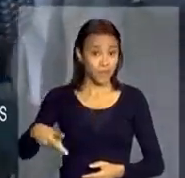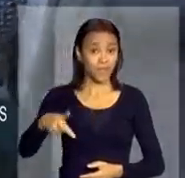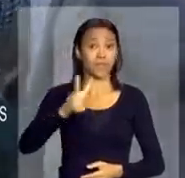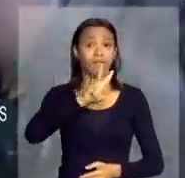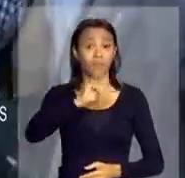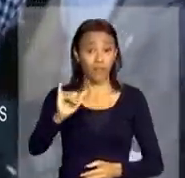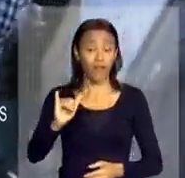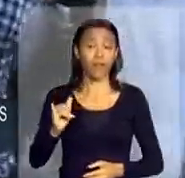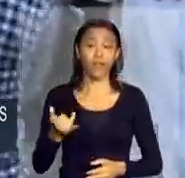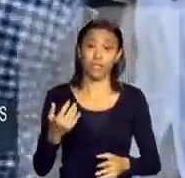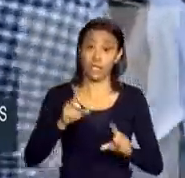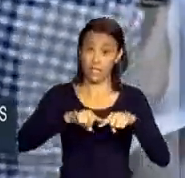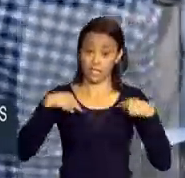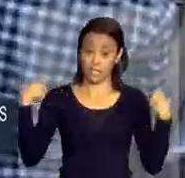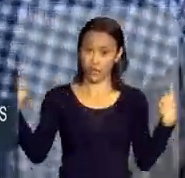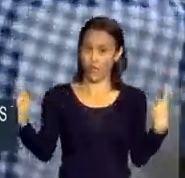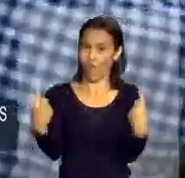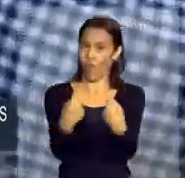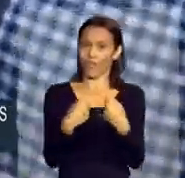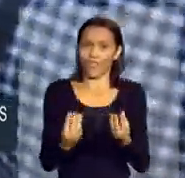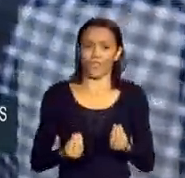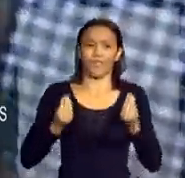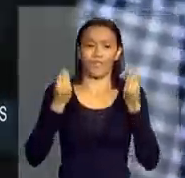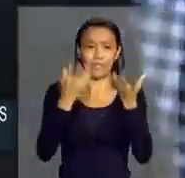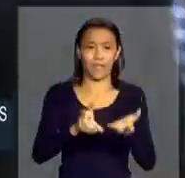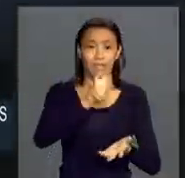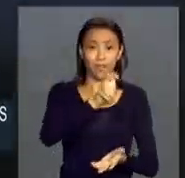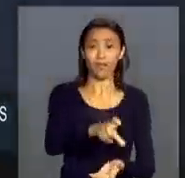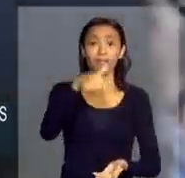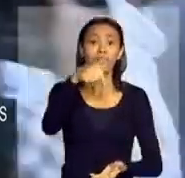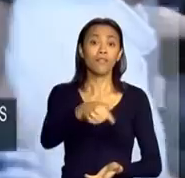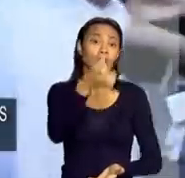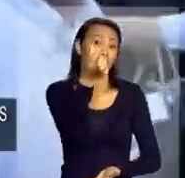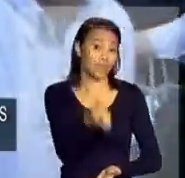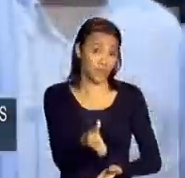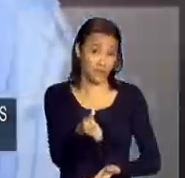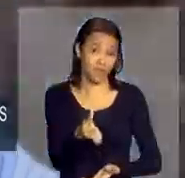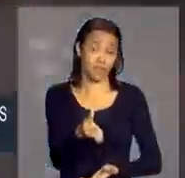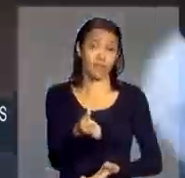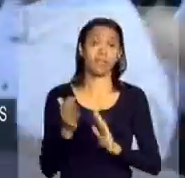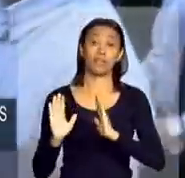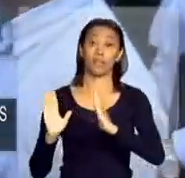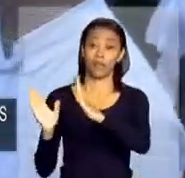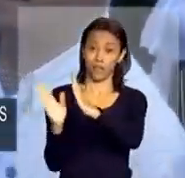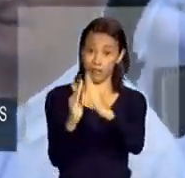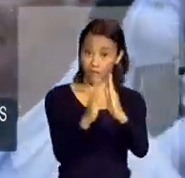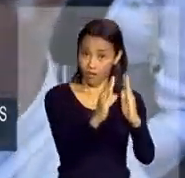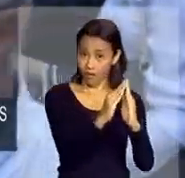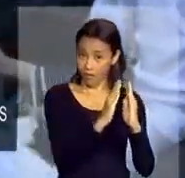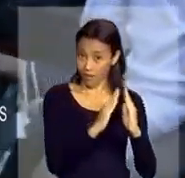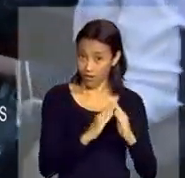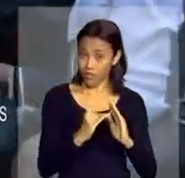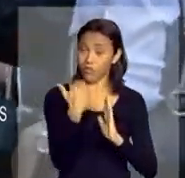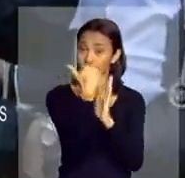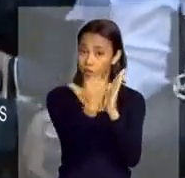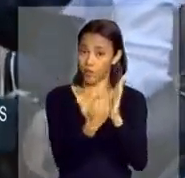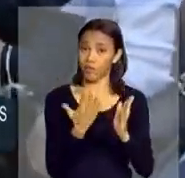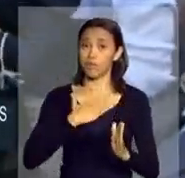participar da cerimônia de entrega de 576 unidades habitacionais do